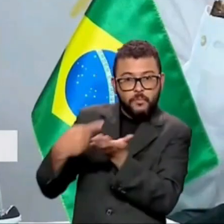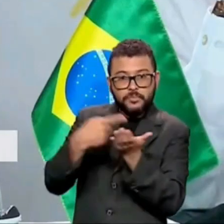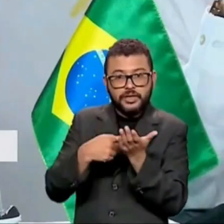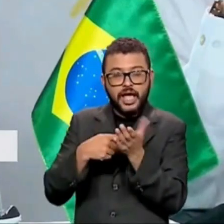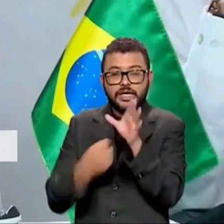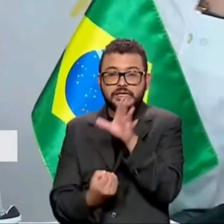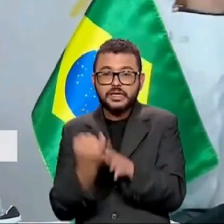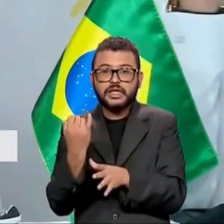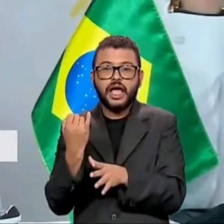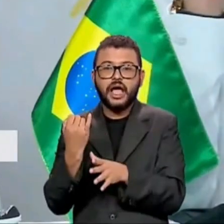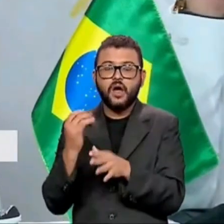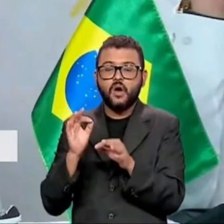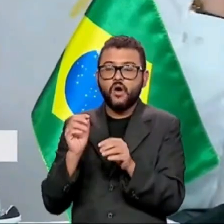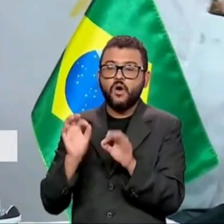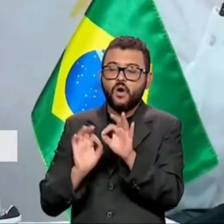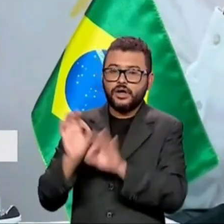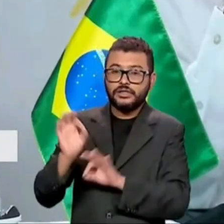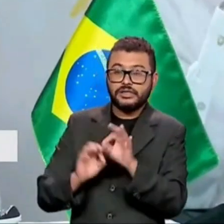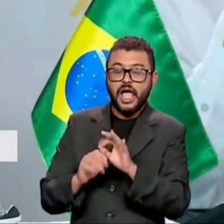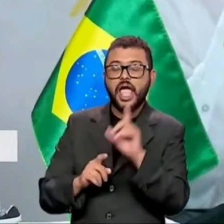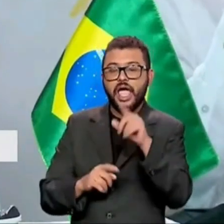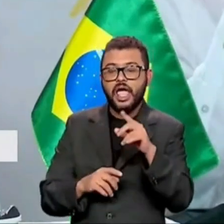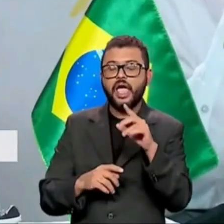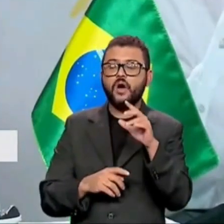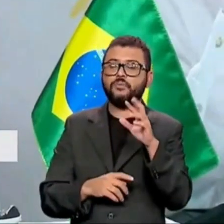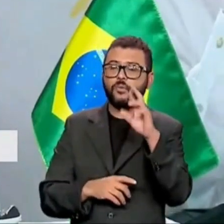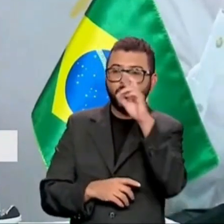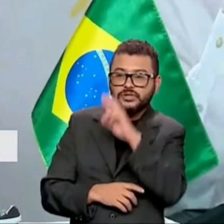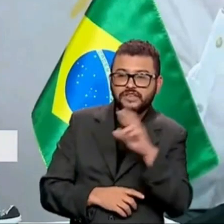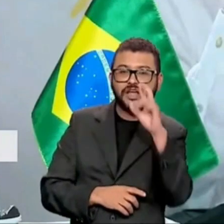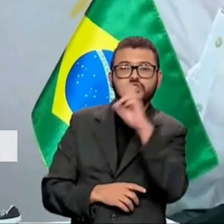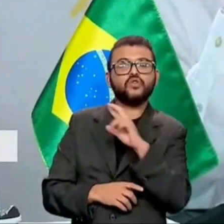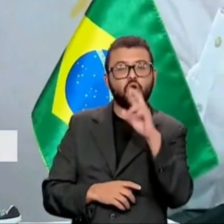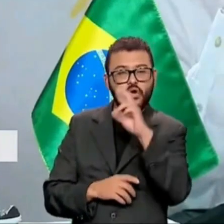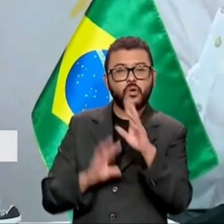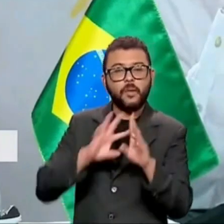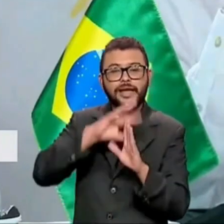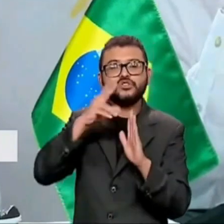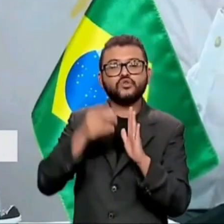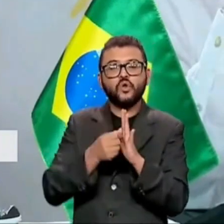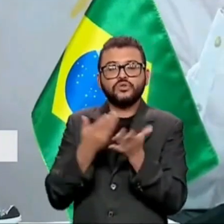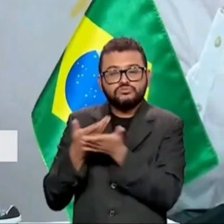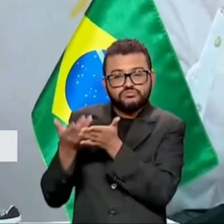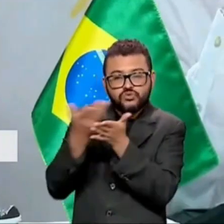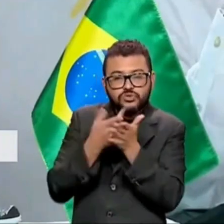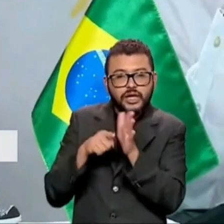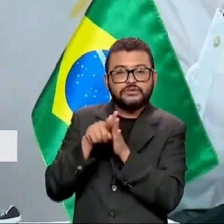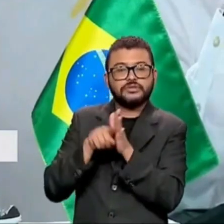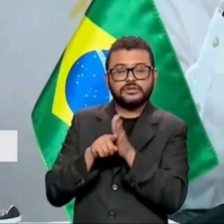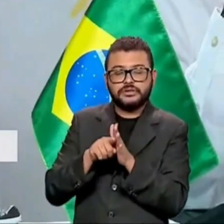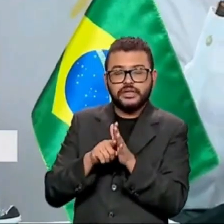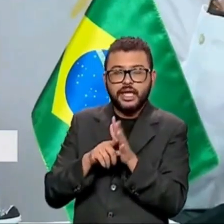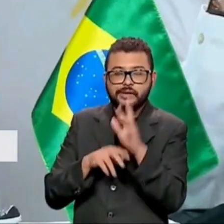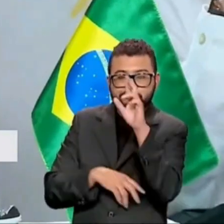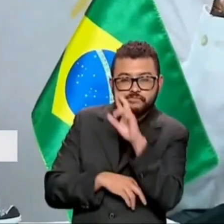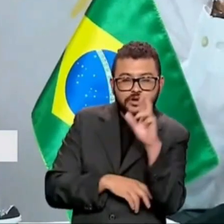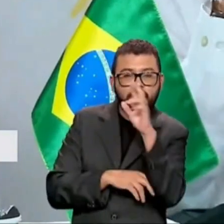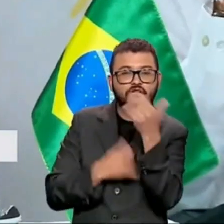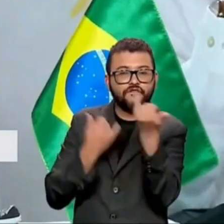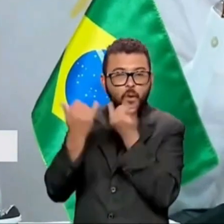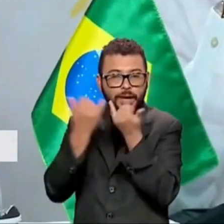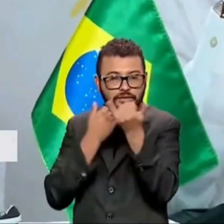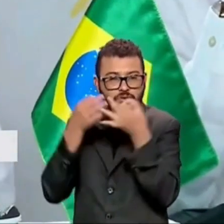pretendemos institucionalizar o Observatório Regional da Amazônia, que vai sistematizar e monitorar